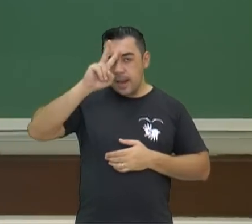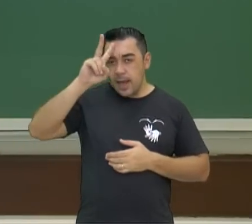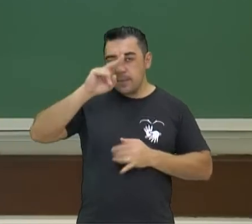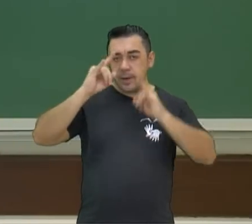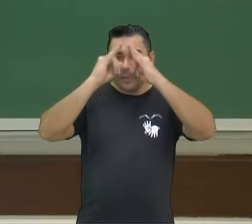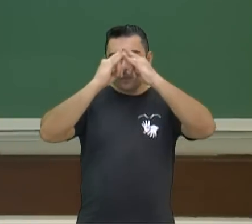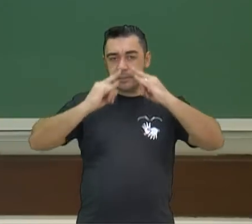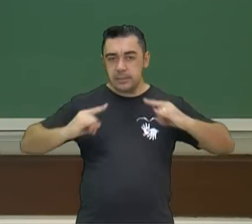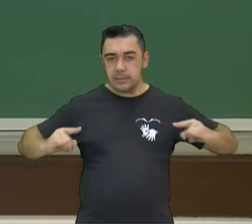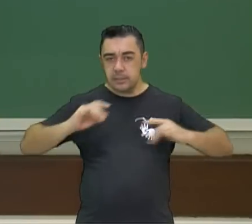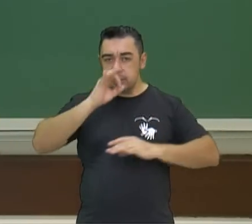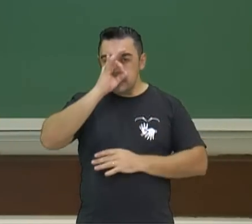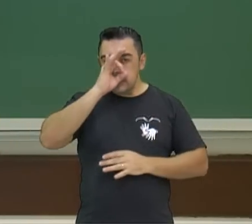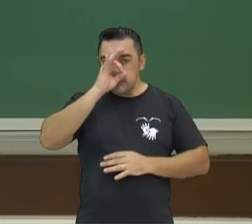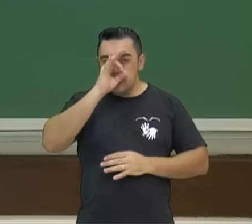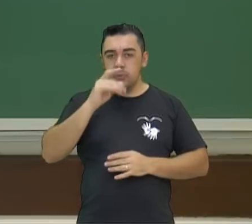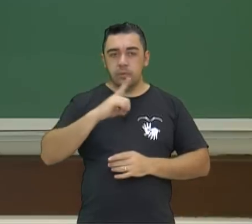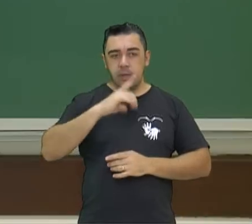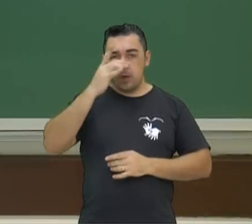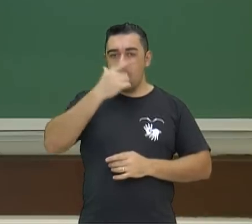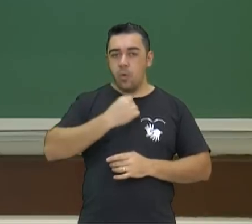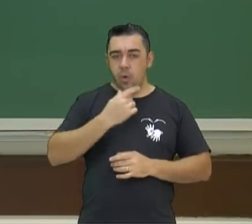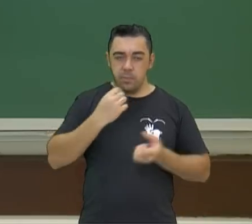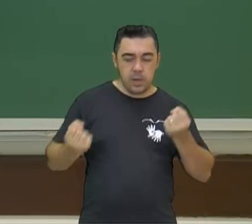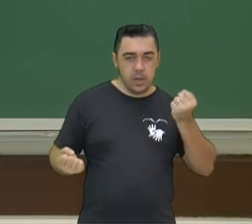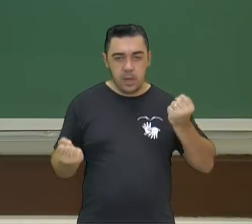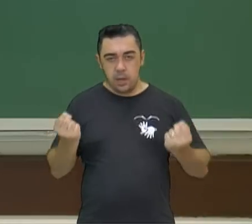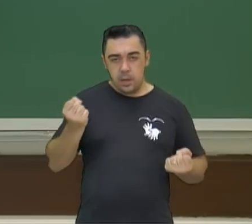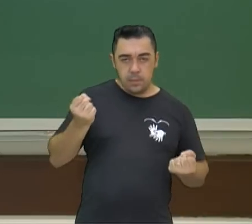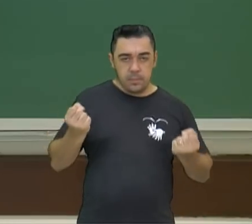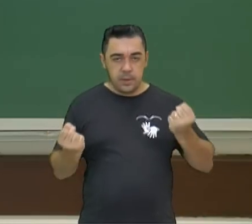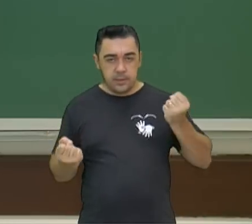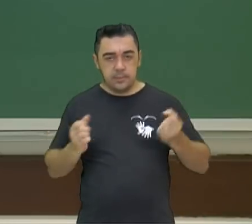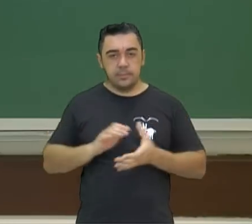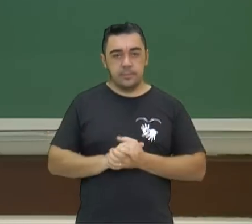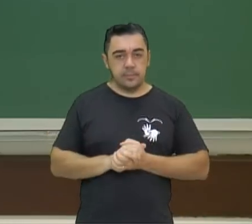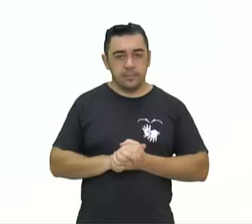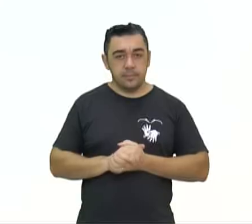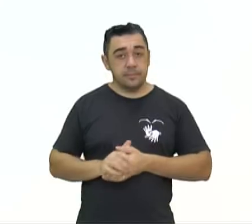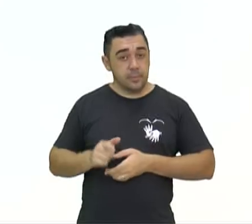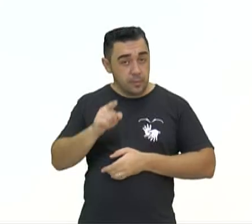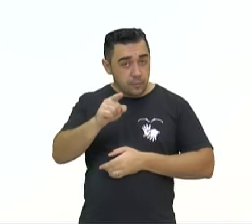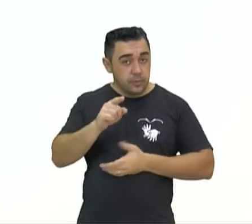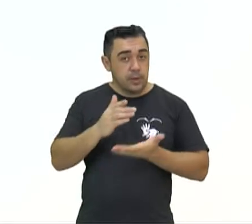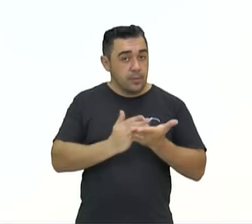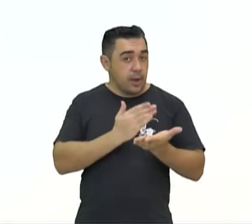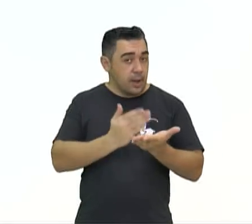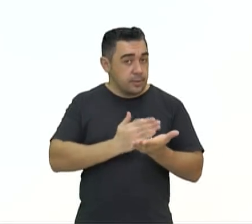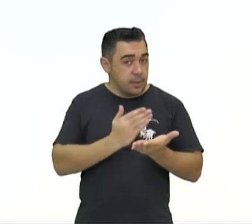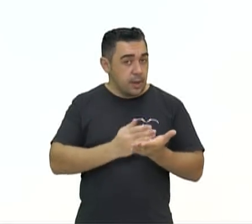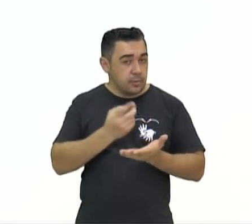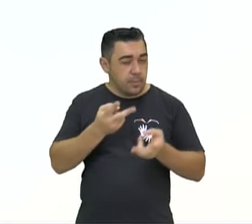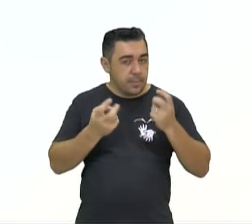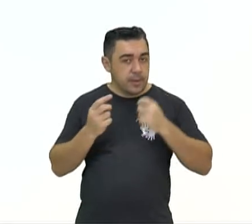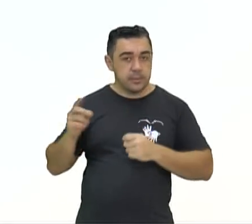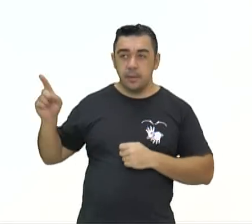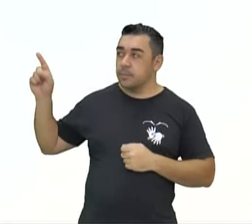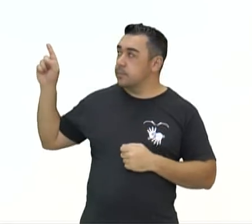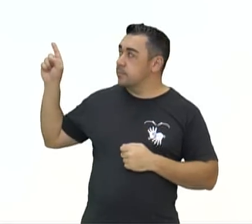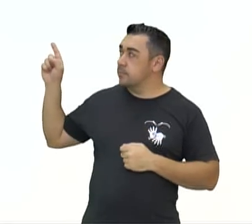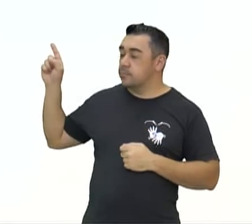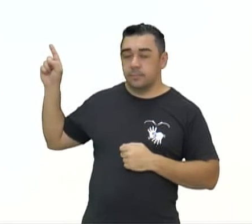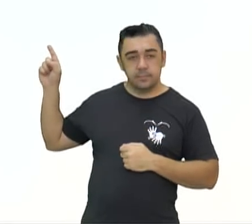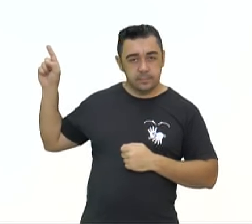do equilibrista, né? Da corda bamba. Então, no caderno, observe a imagem ao lado